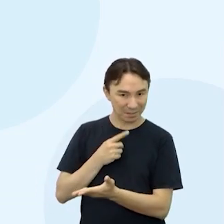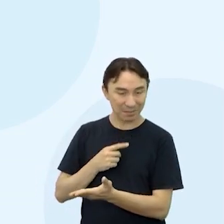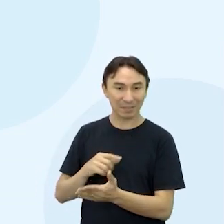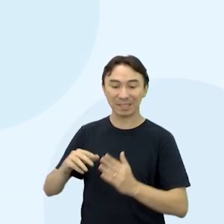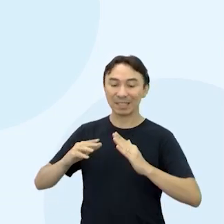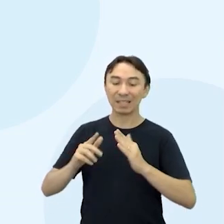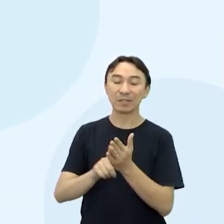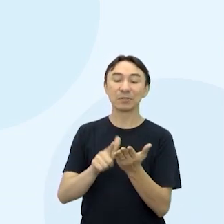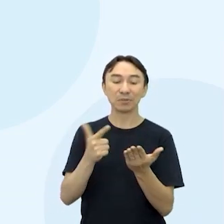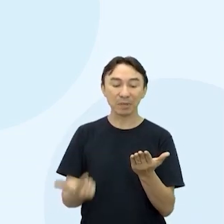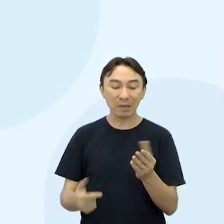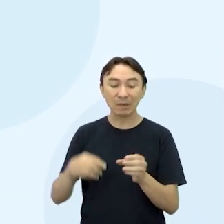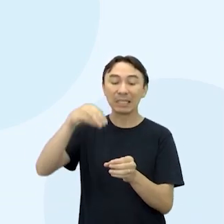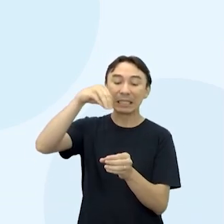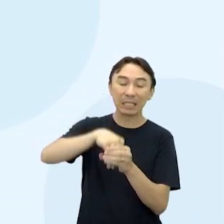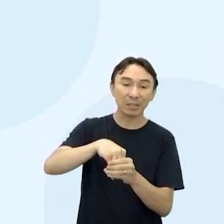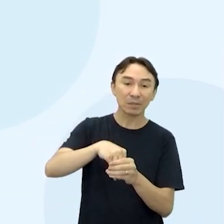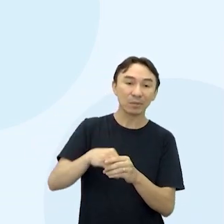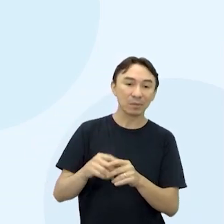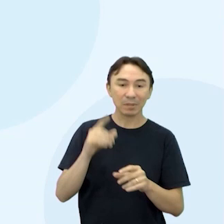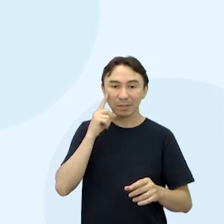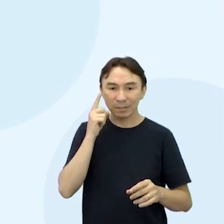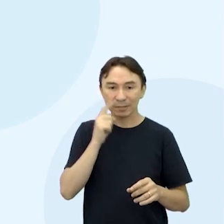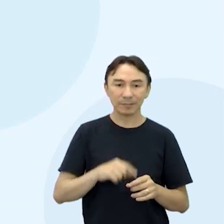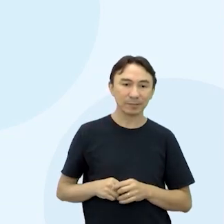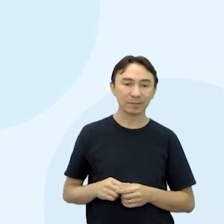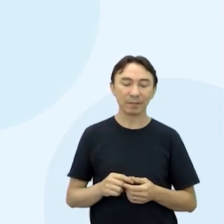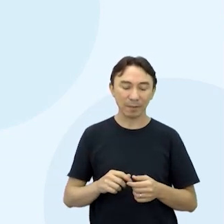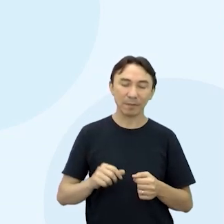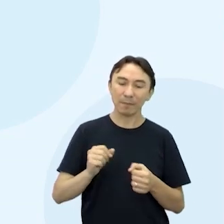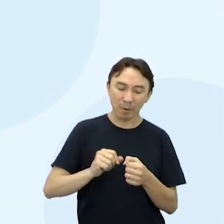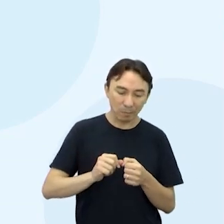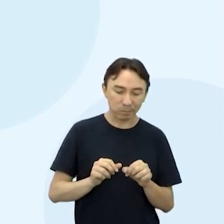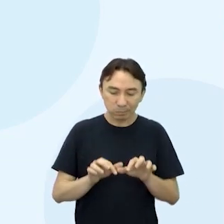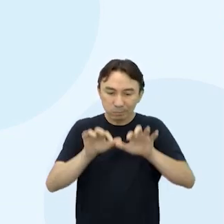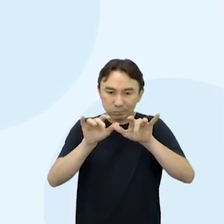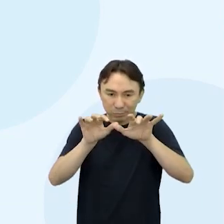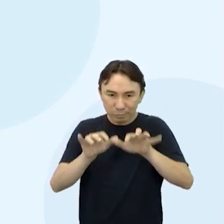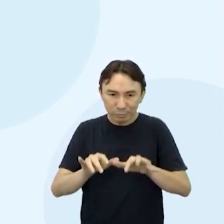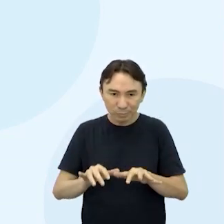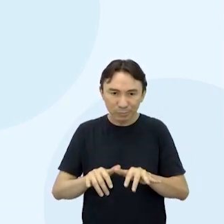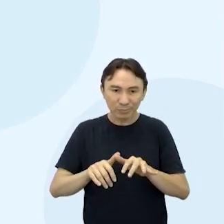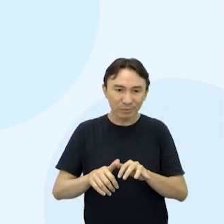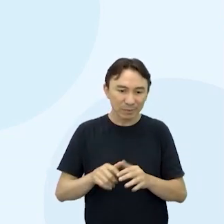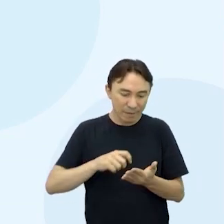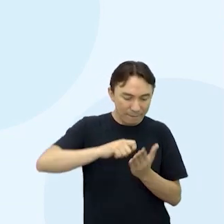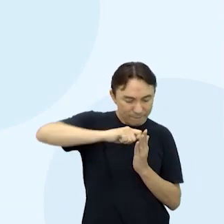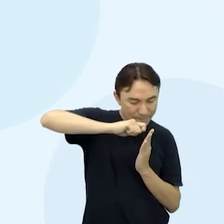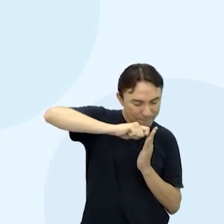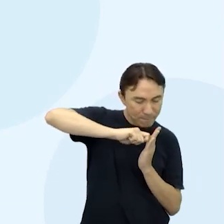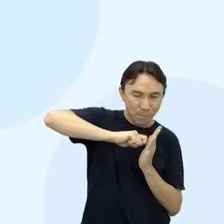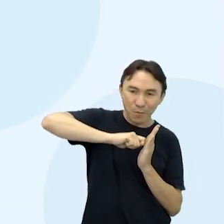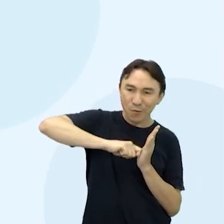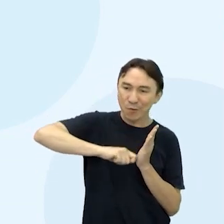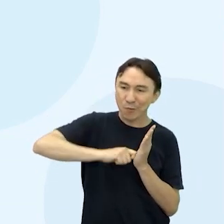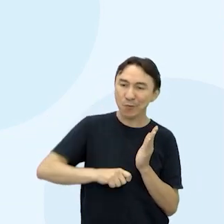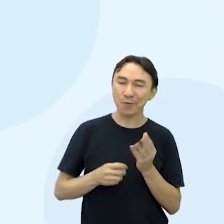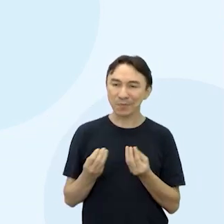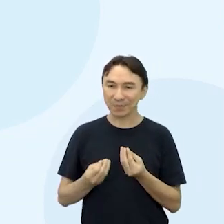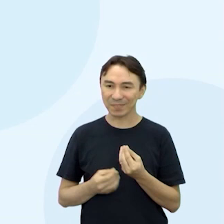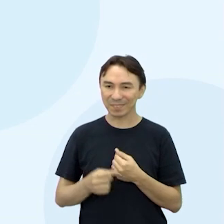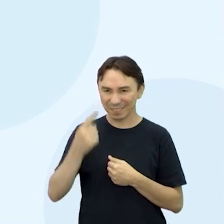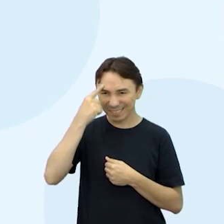Na última aula, eu expliquei o que era uma editoria, né? Se você não lembra, volta lá na aula número 2, na aula